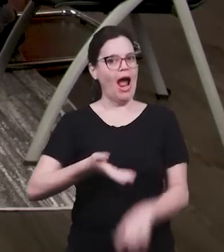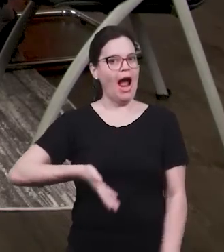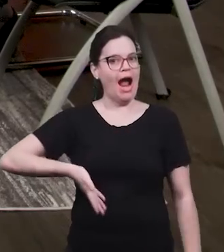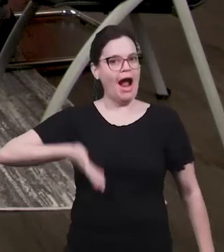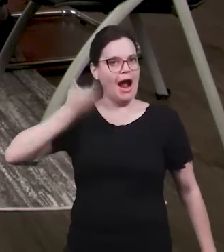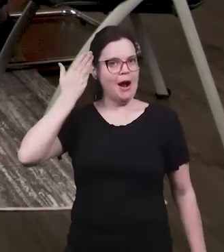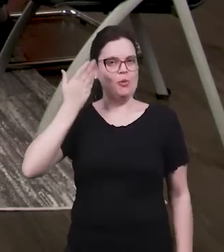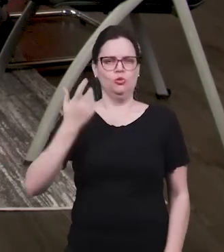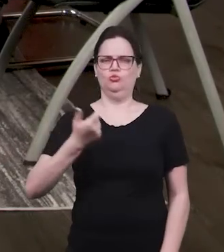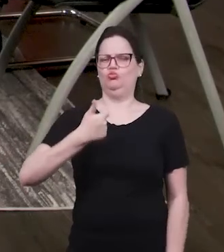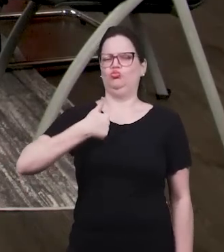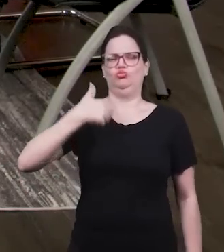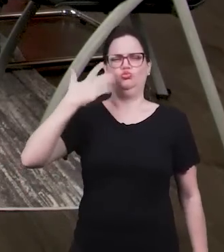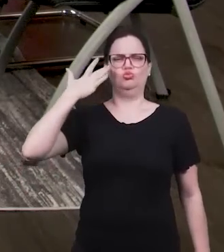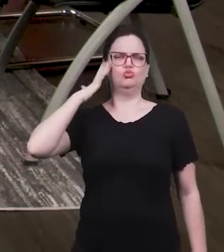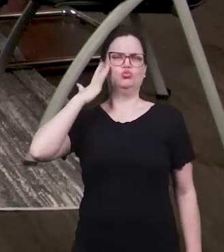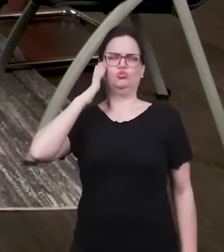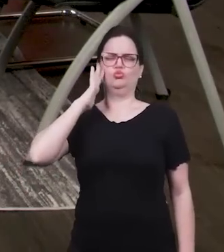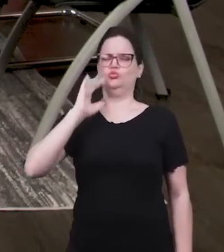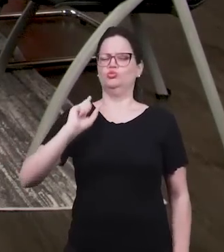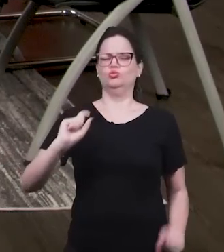porque eu acho que